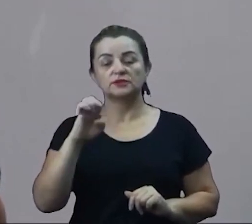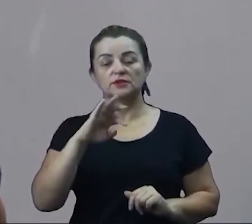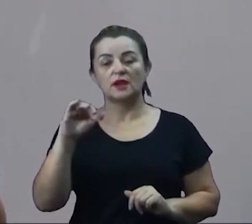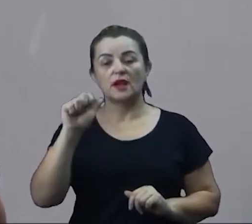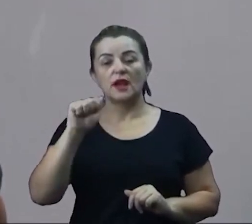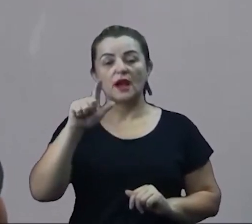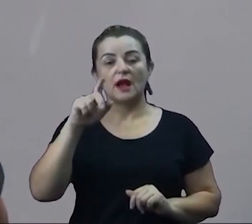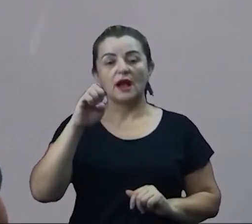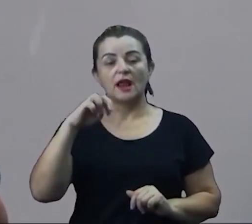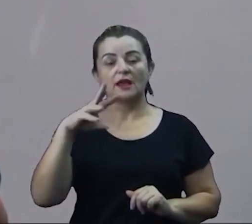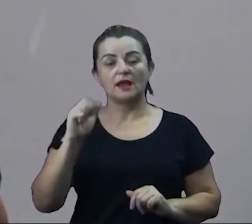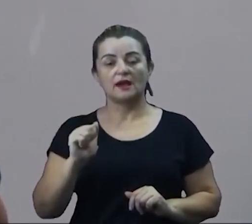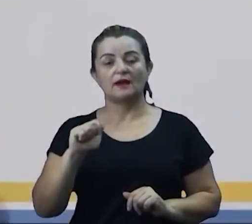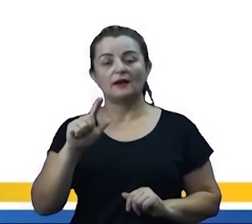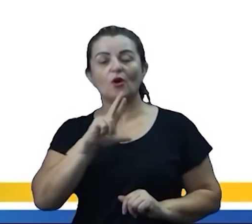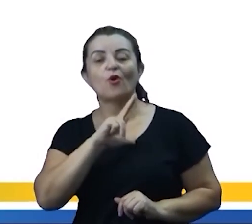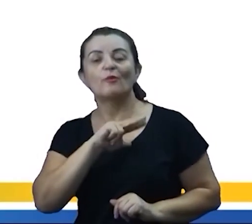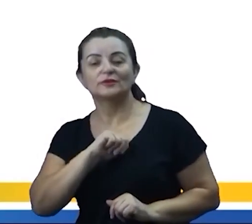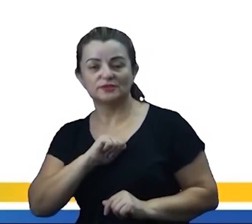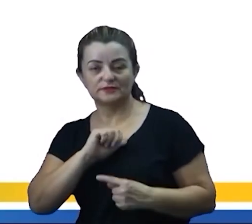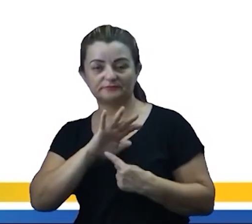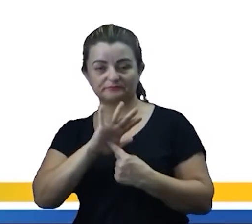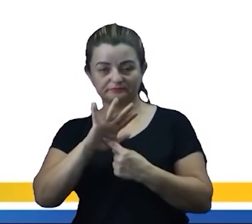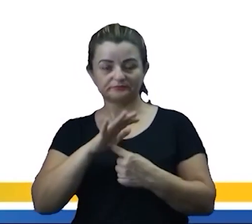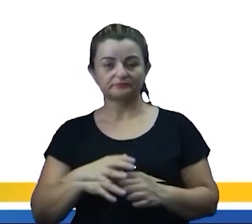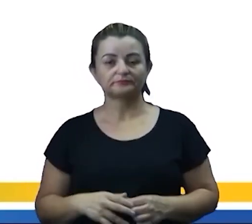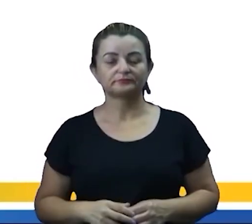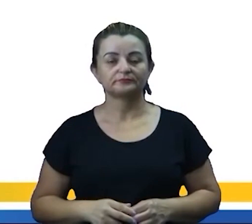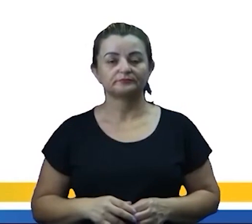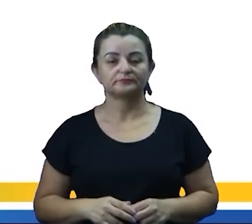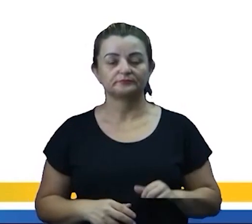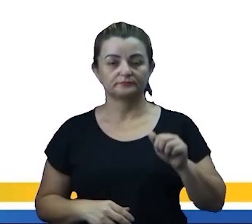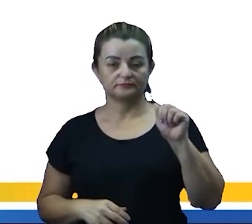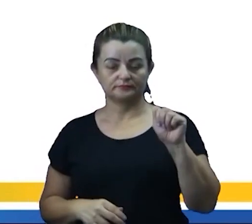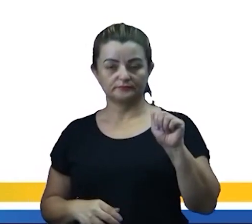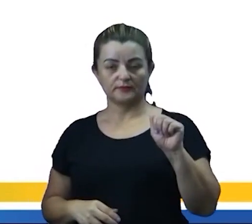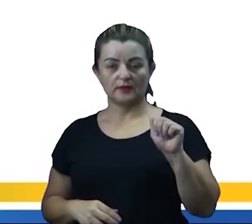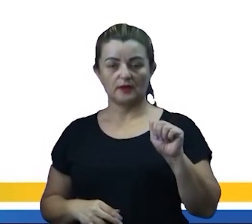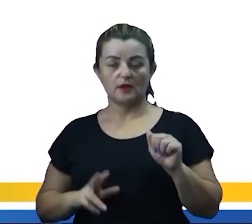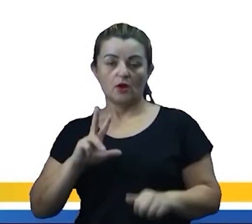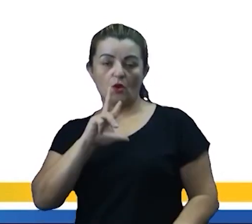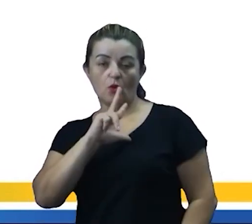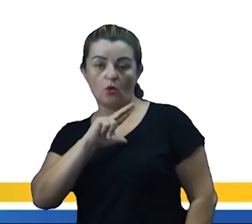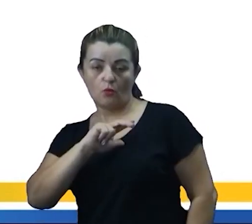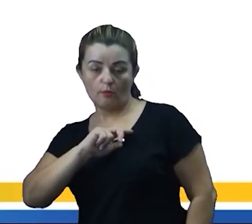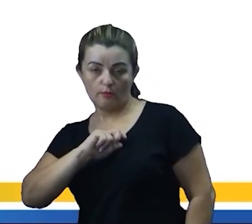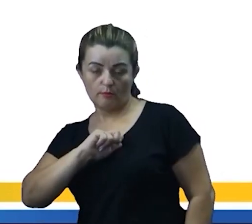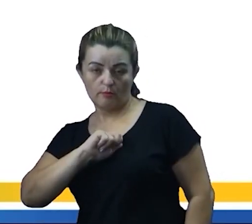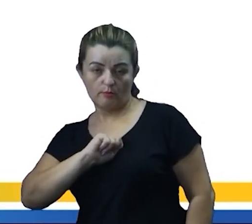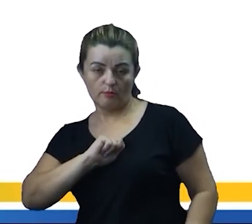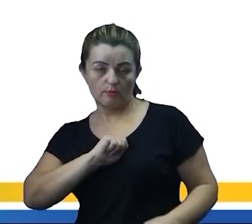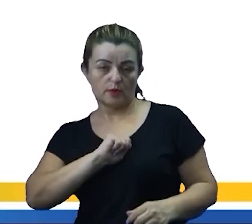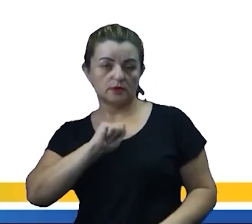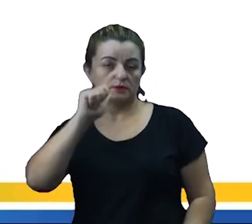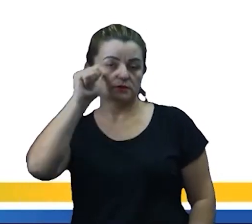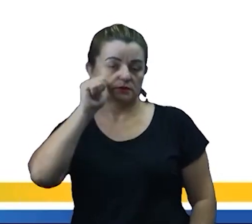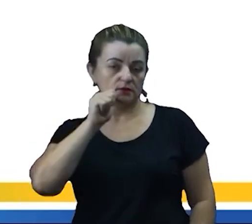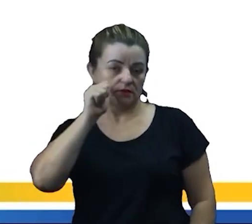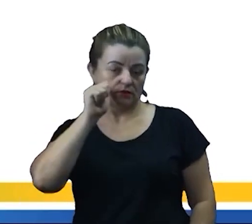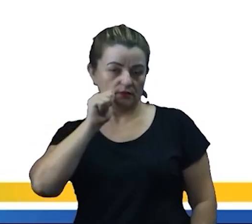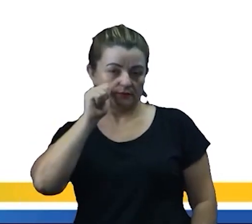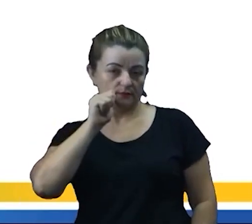Romantismo, que nós também estudamos aqui, né? Vamos à questão? O romance Senhora... Veja que o Enem já dá o nome do